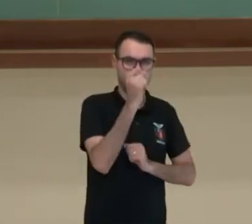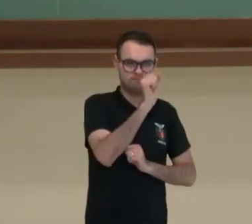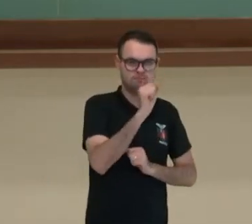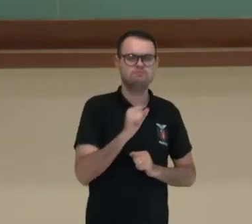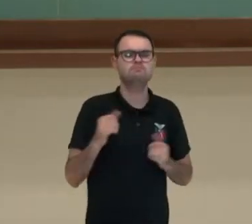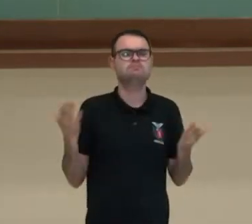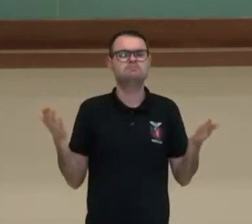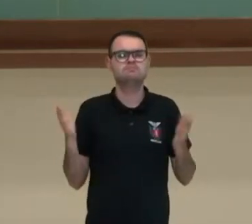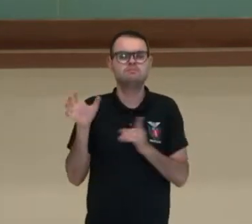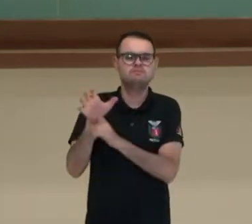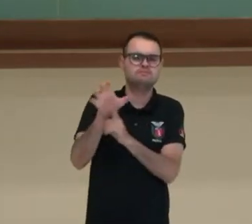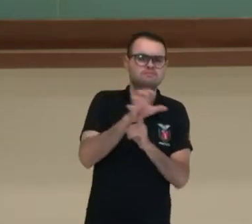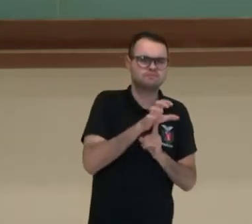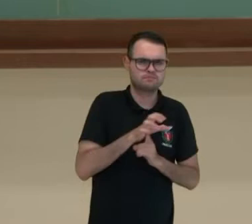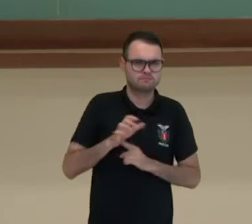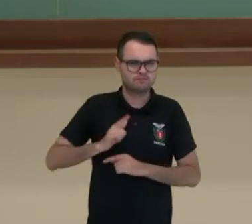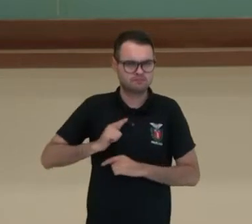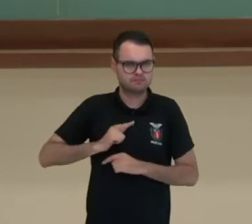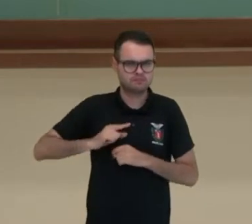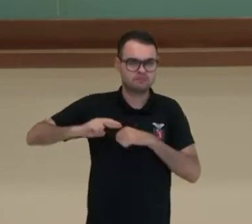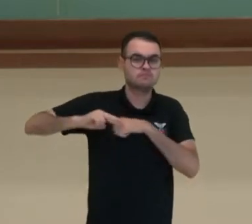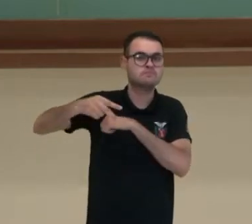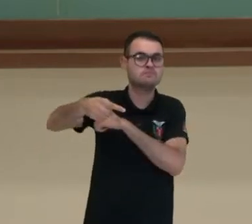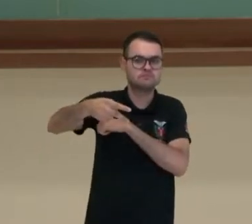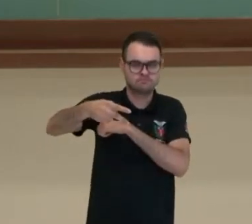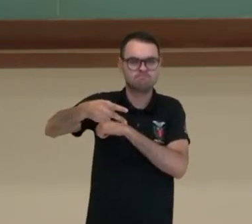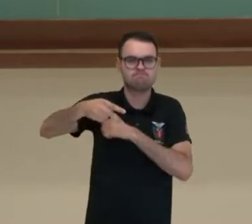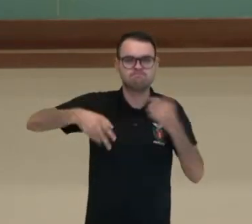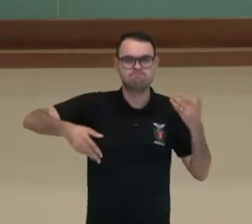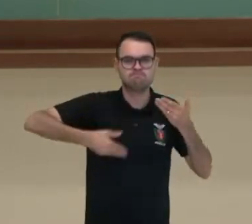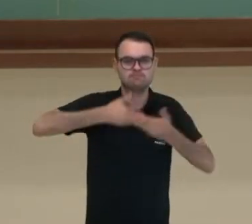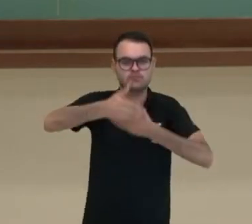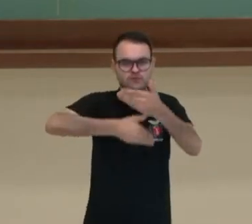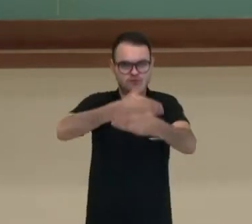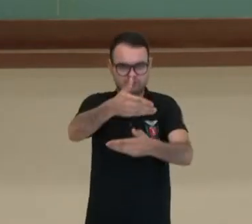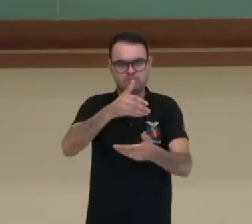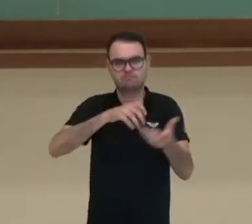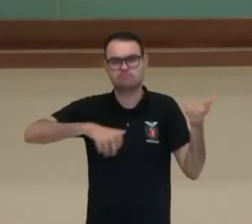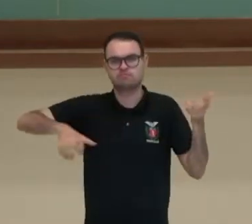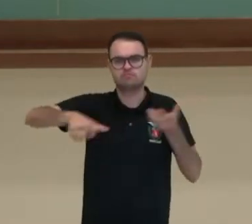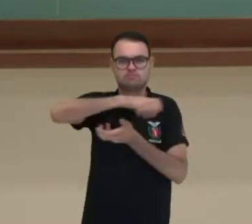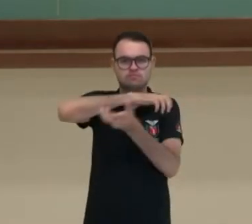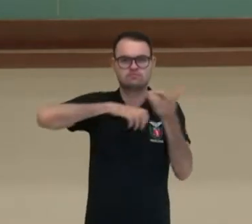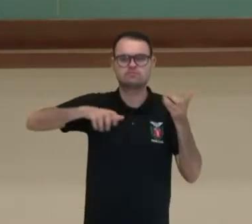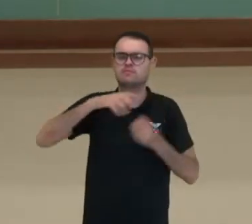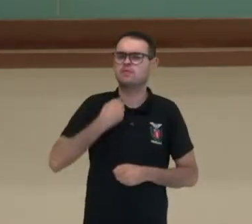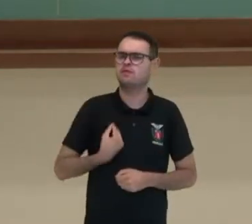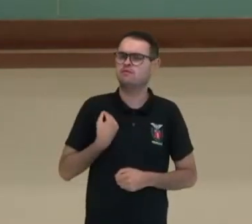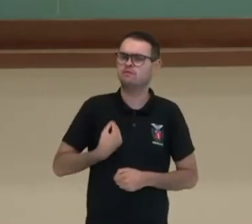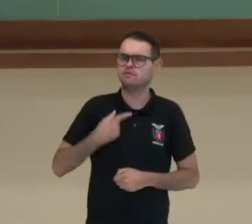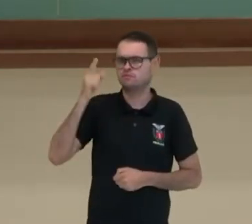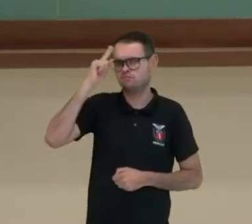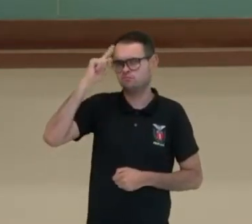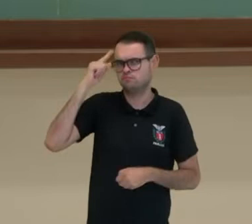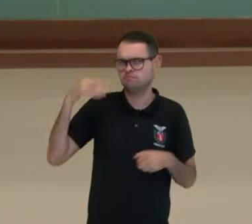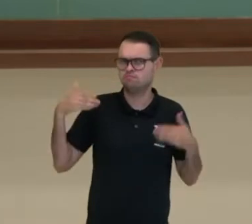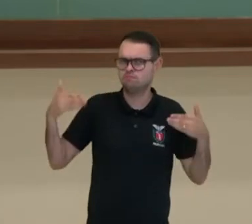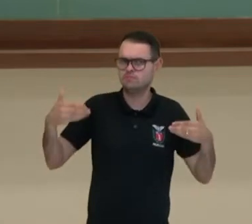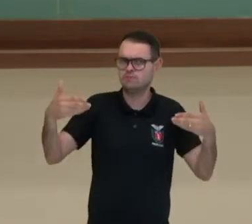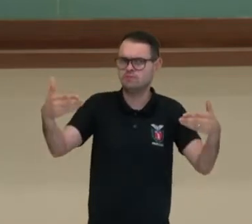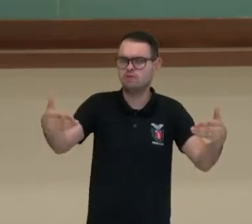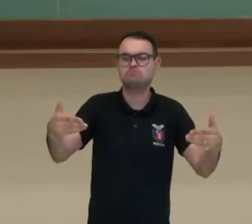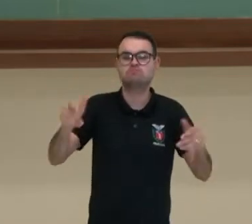os impactos que teve esse processo revolucionário para a vida, o dia a dia do cidadão comum